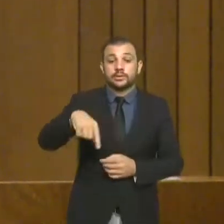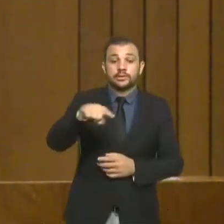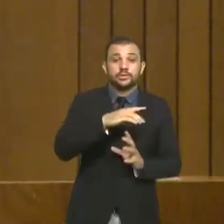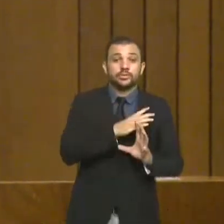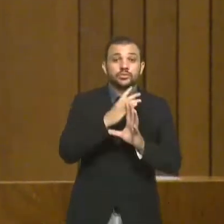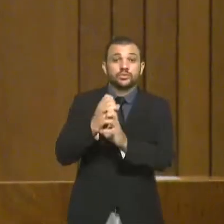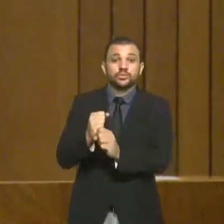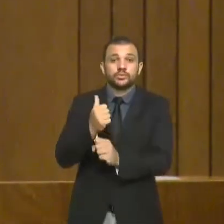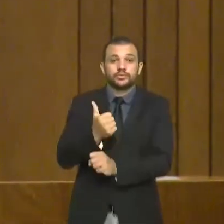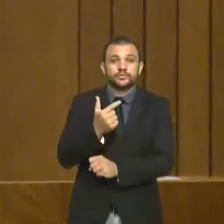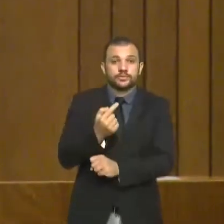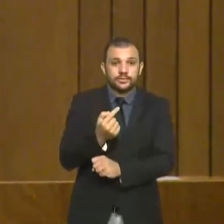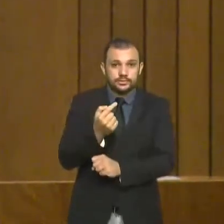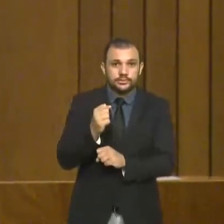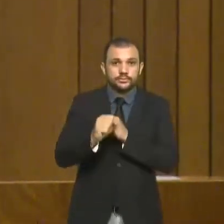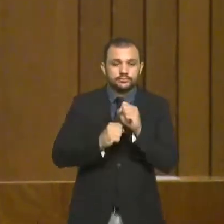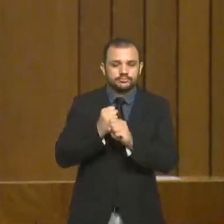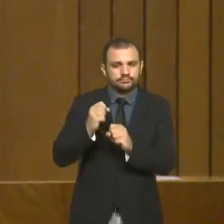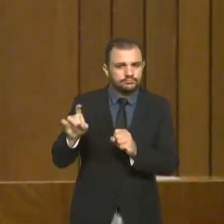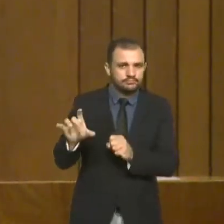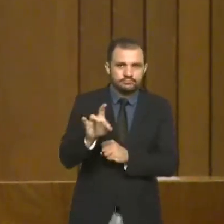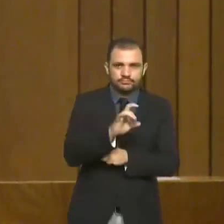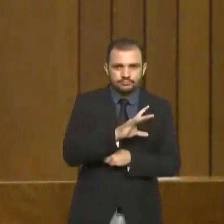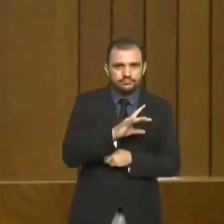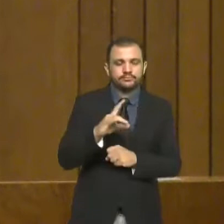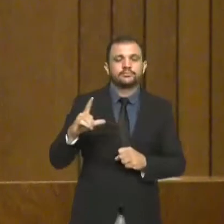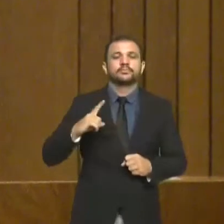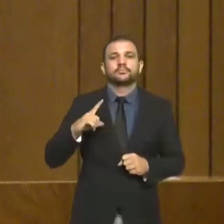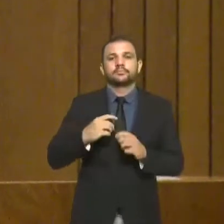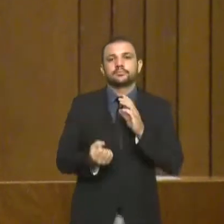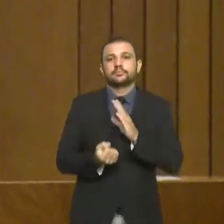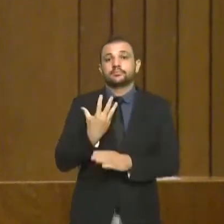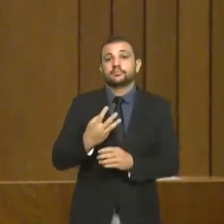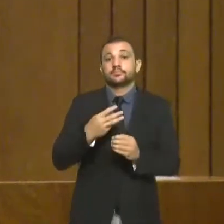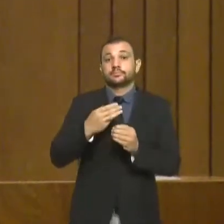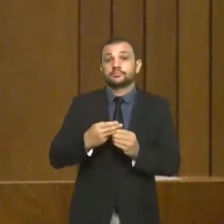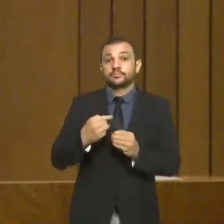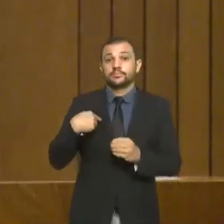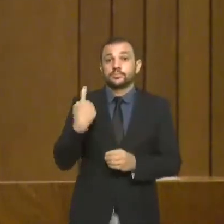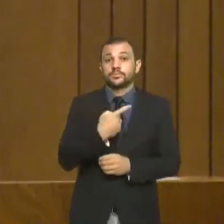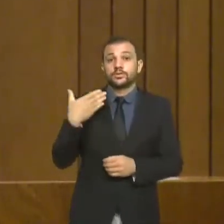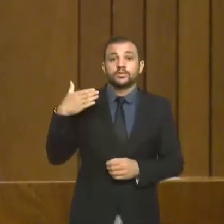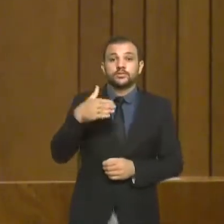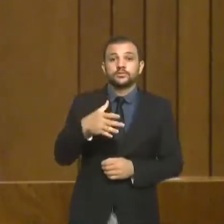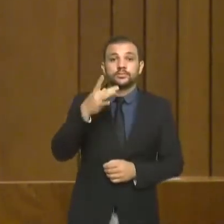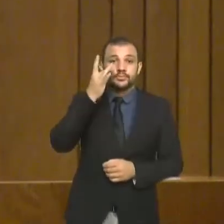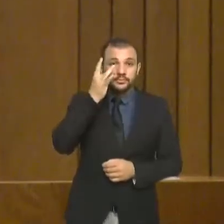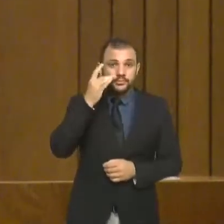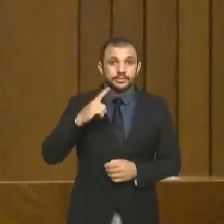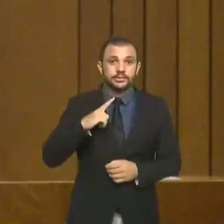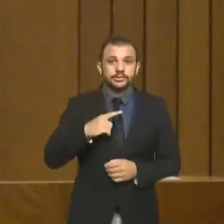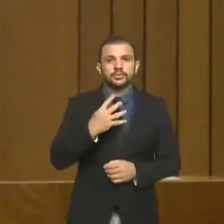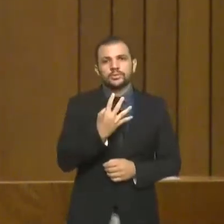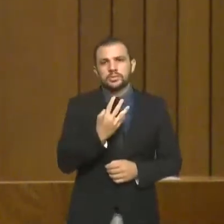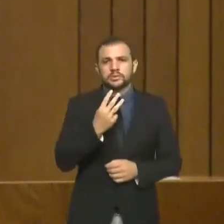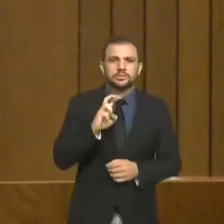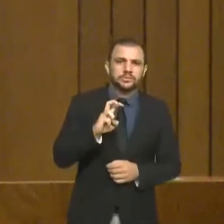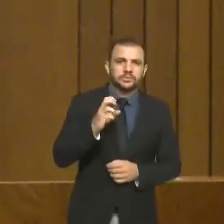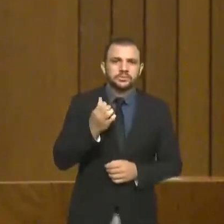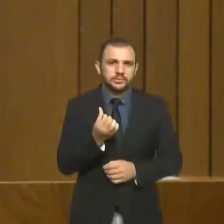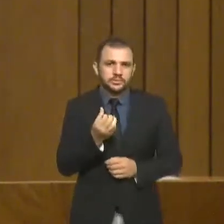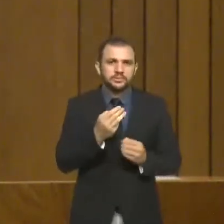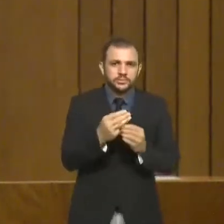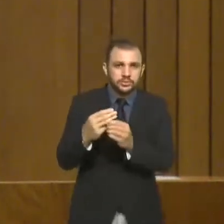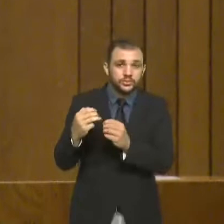em municípios do interior do estado. E nós tivemos presentes ali 4, 5 ou 6 municípios, né, junto com